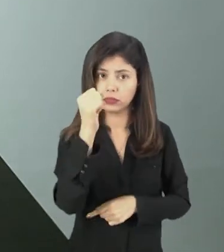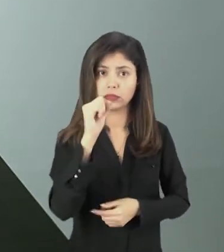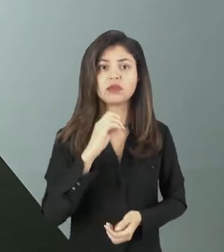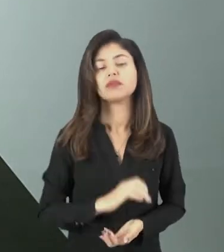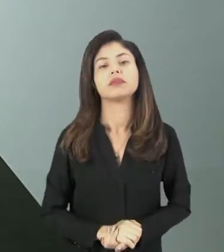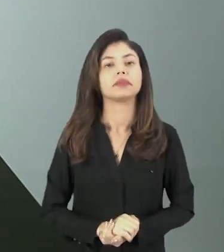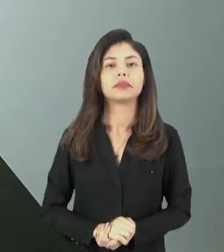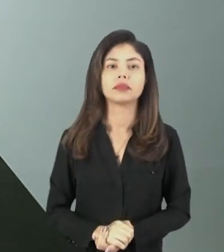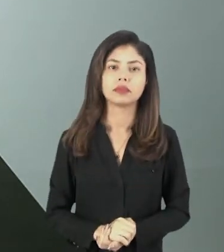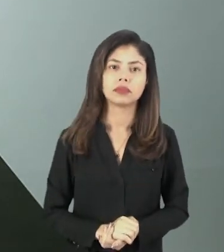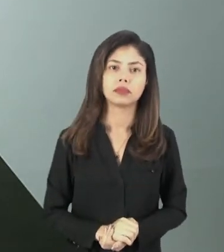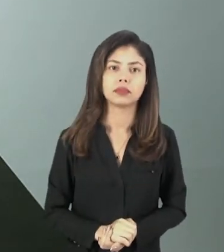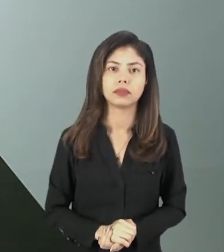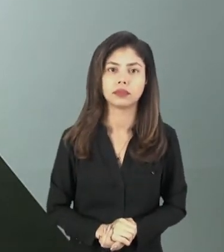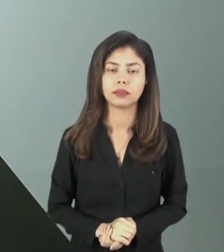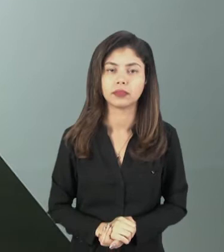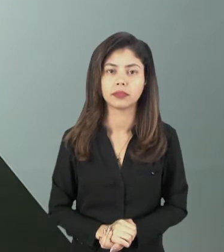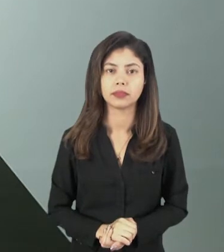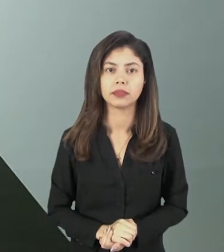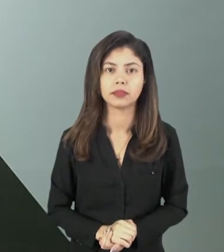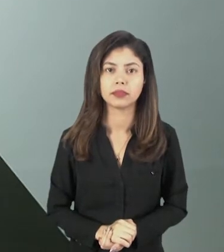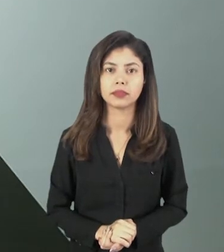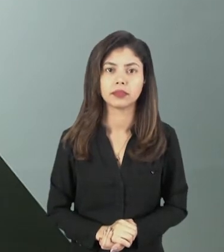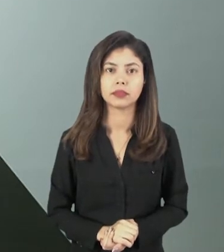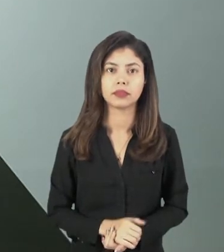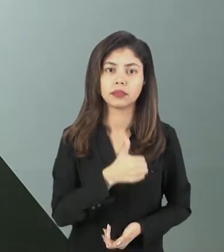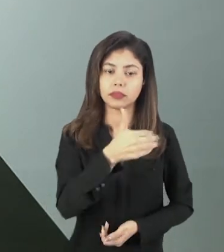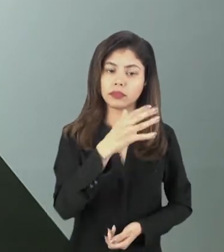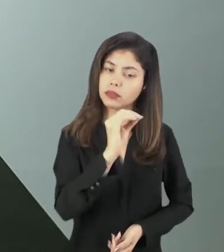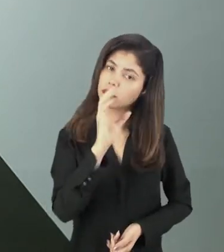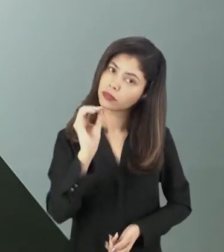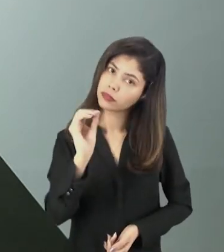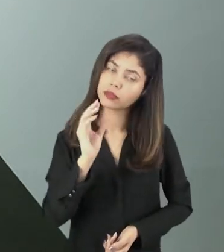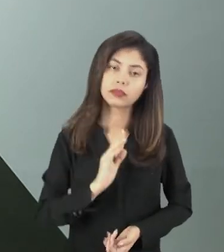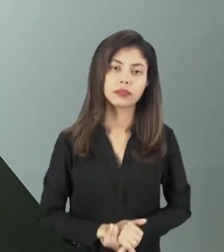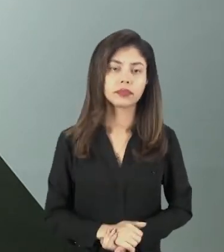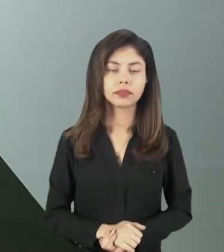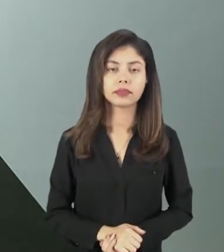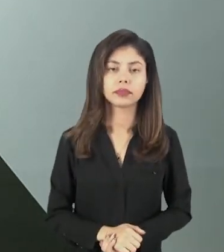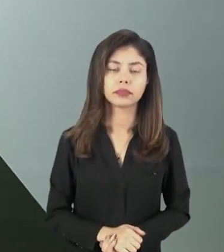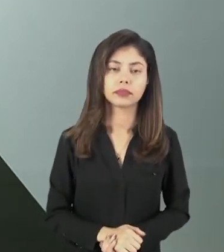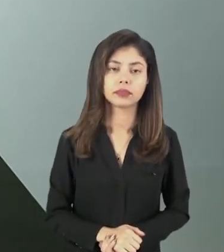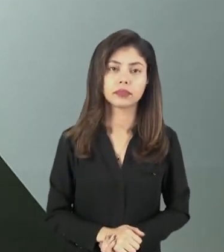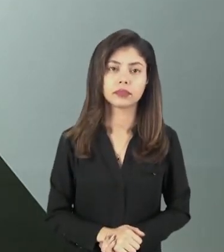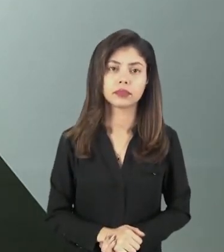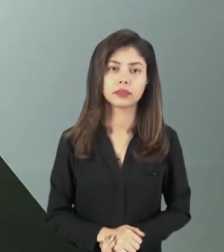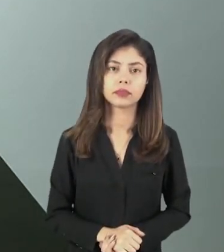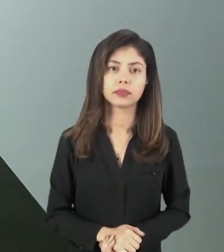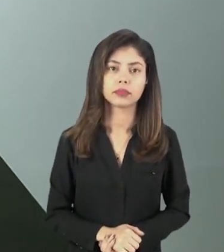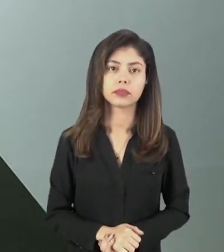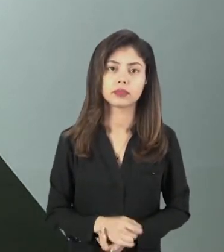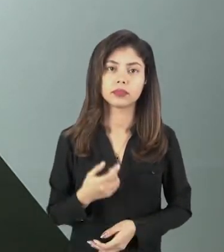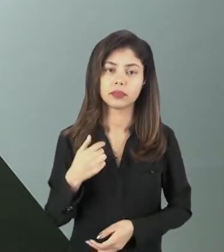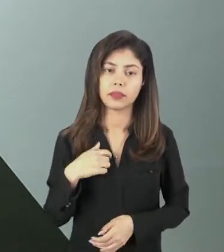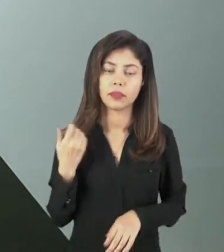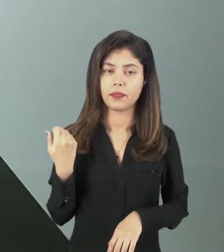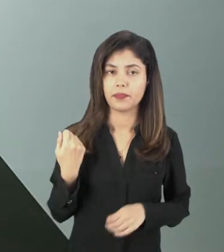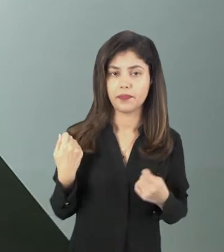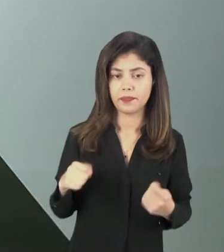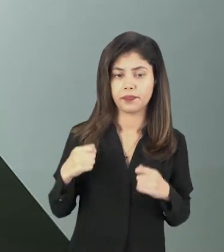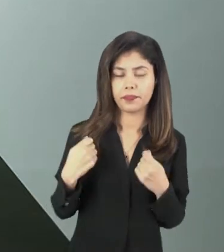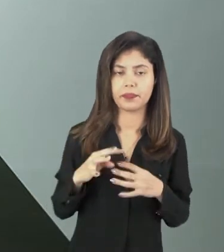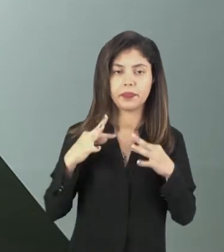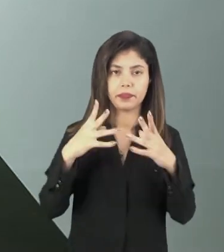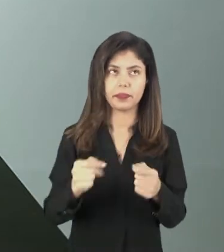né dividido por 100 certinho só que para eu não ter que